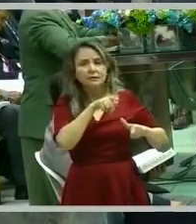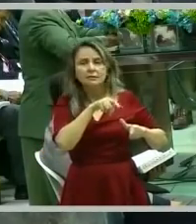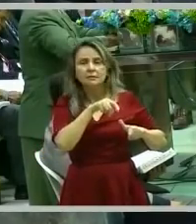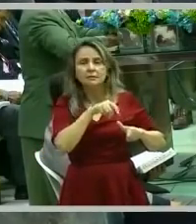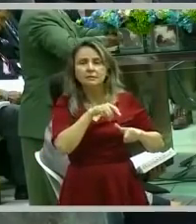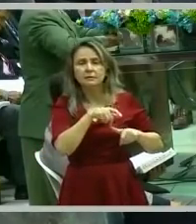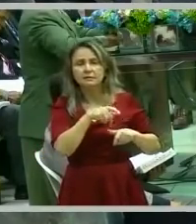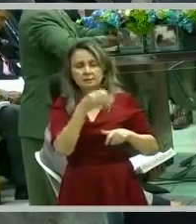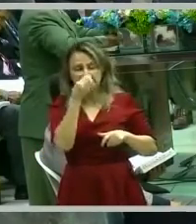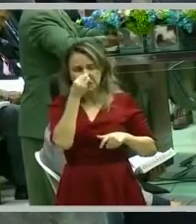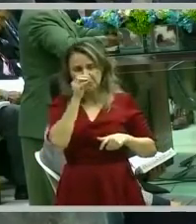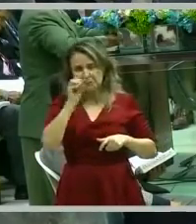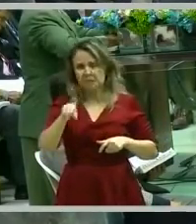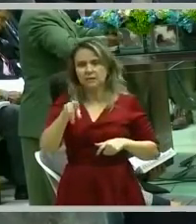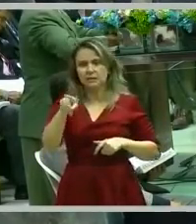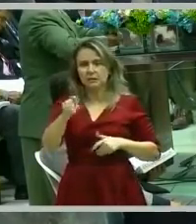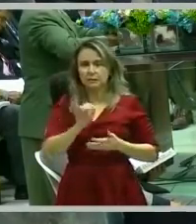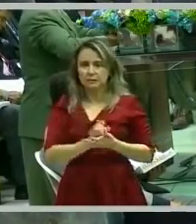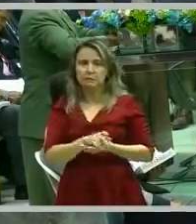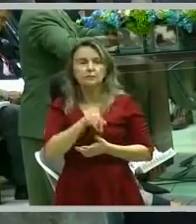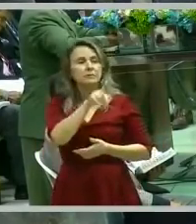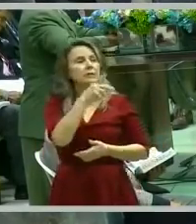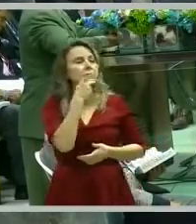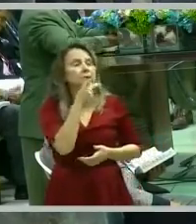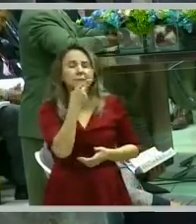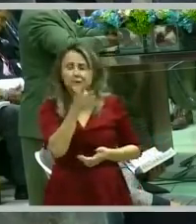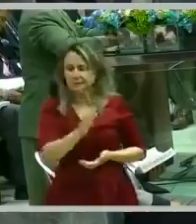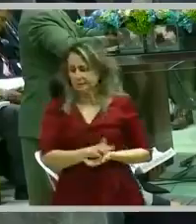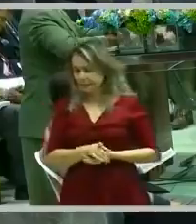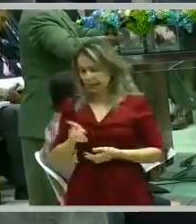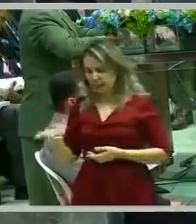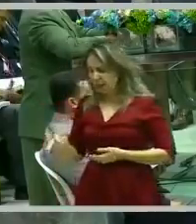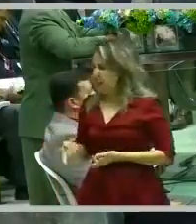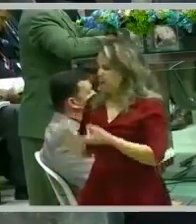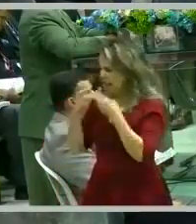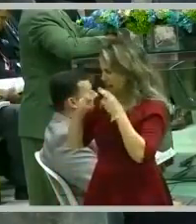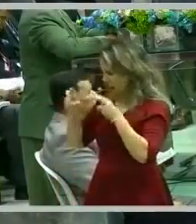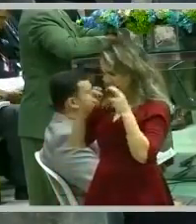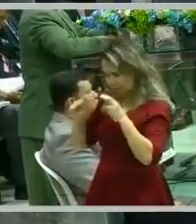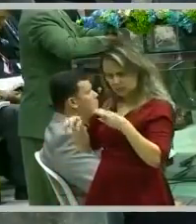grita muito. Os vazios vão dizer que não precisa isso tudo.